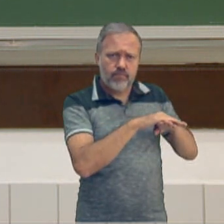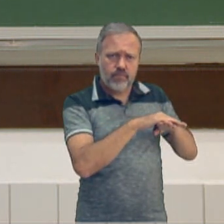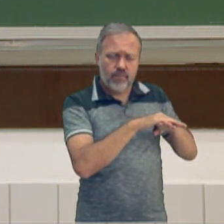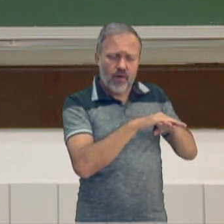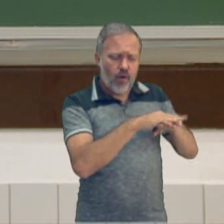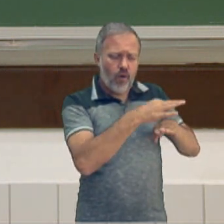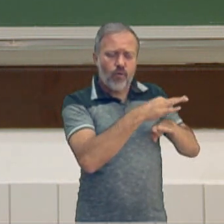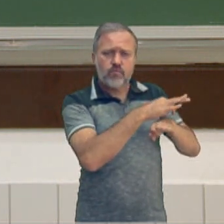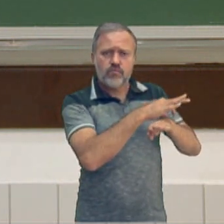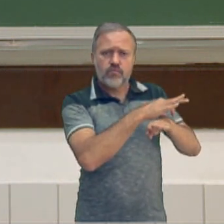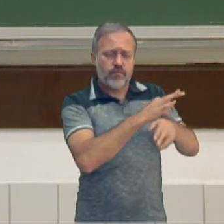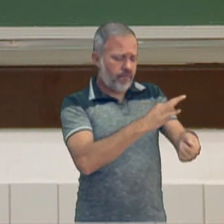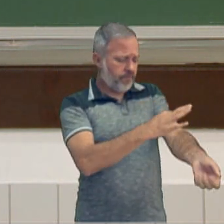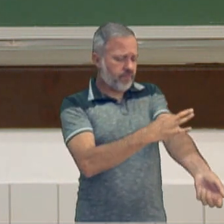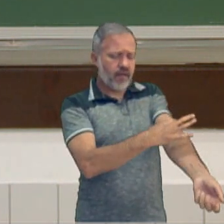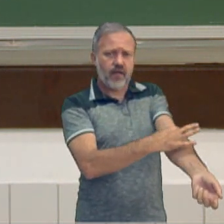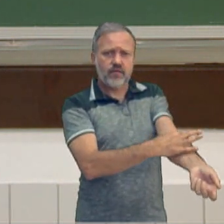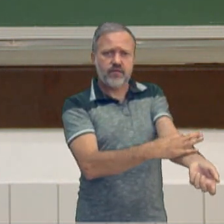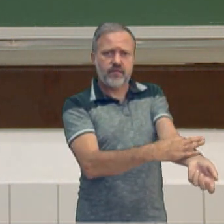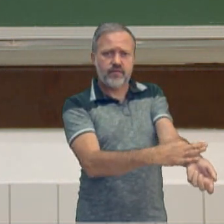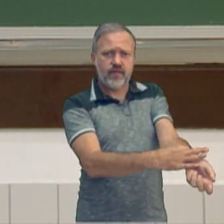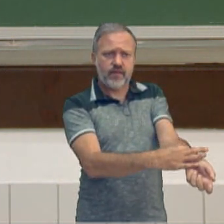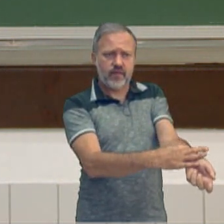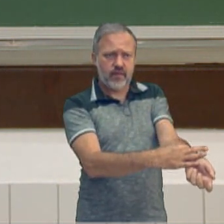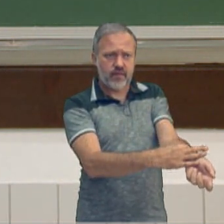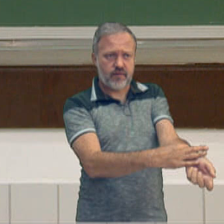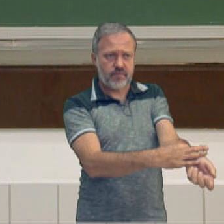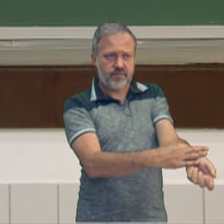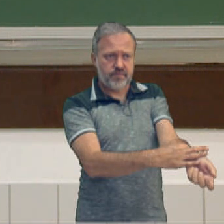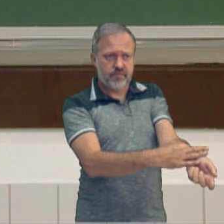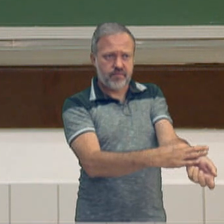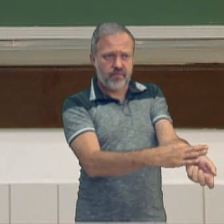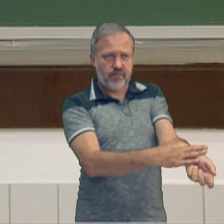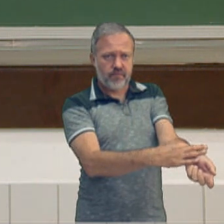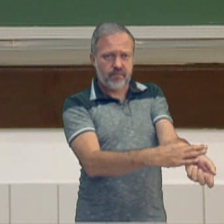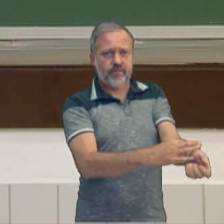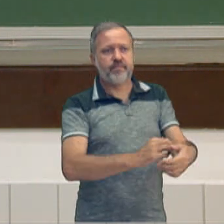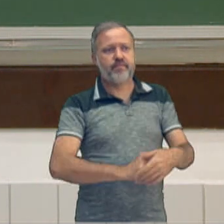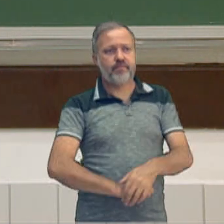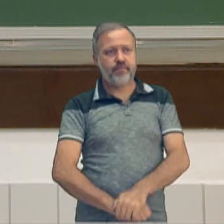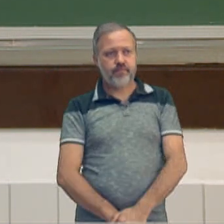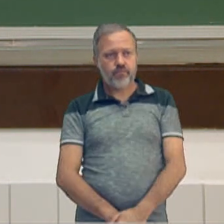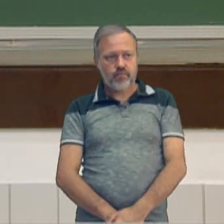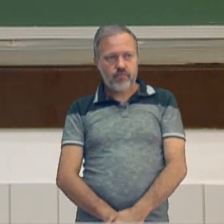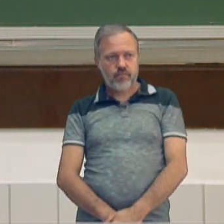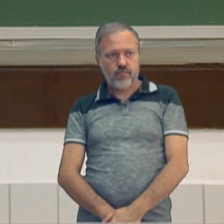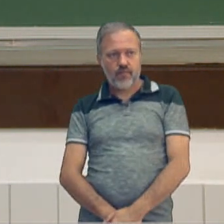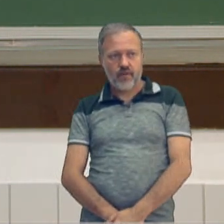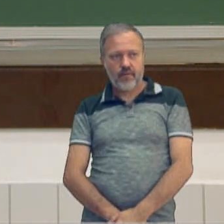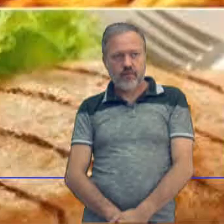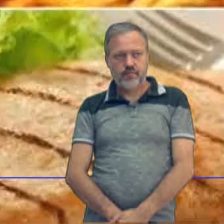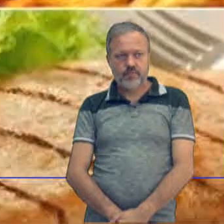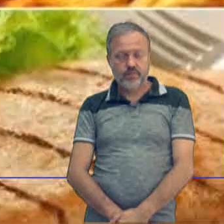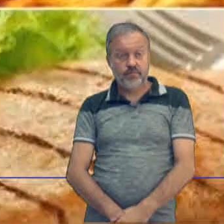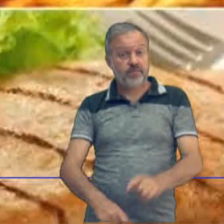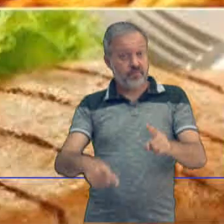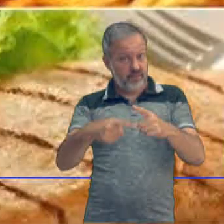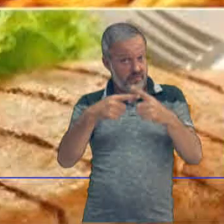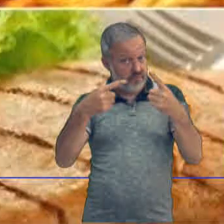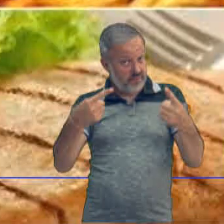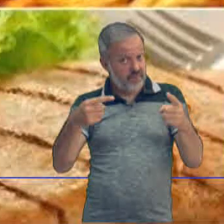saudáveis são as de origem vegetal, que são as insaturadas, ok? Mas, às vezes, vocês ainda